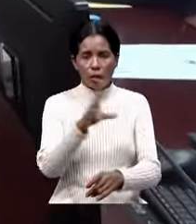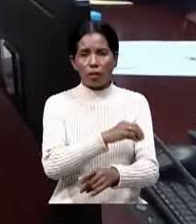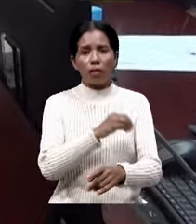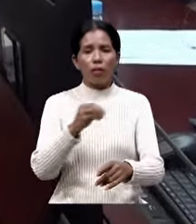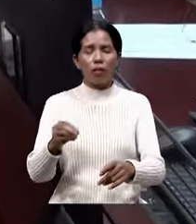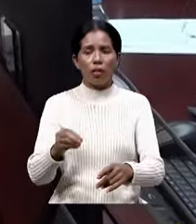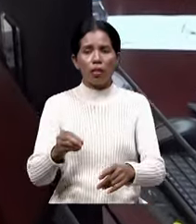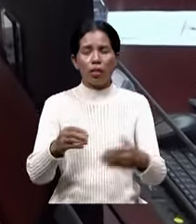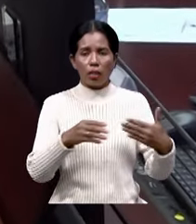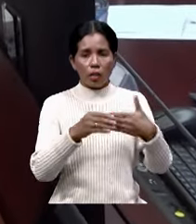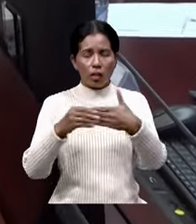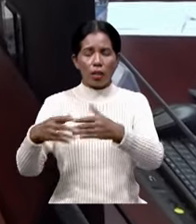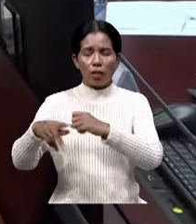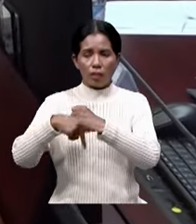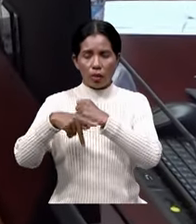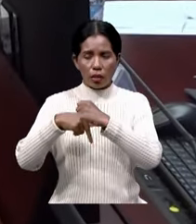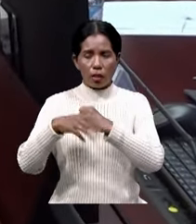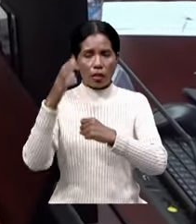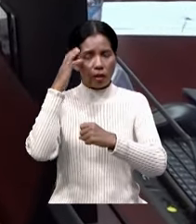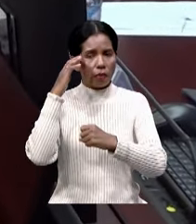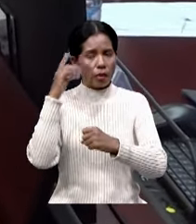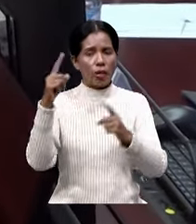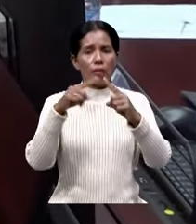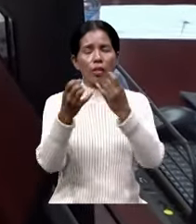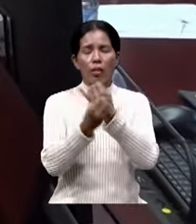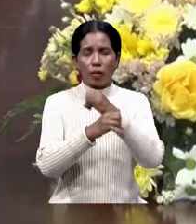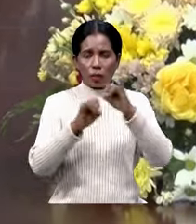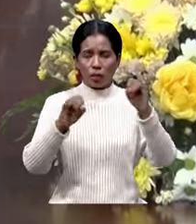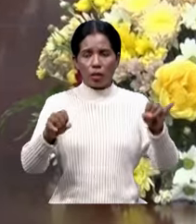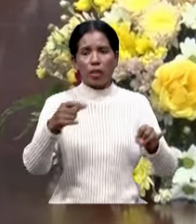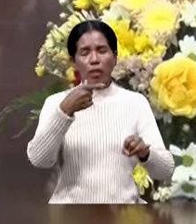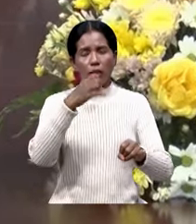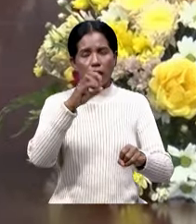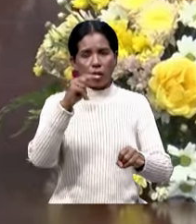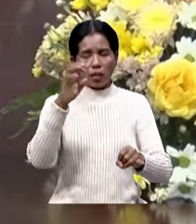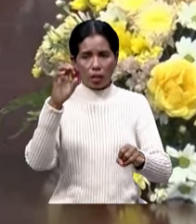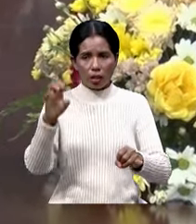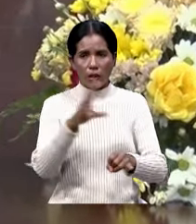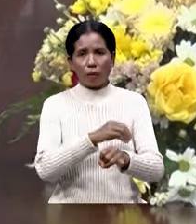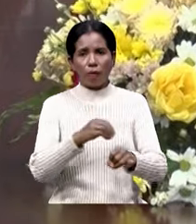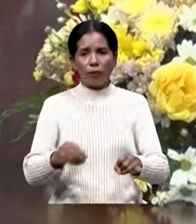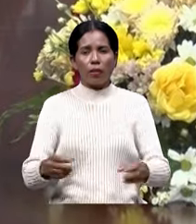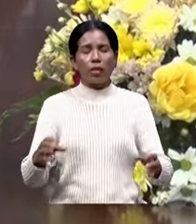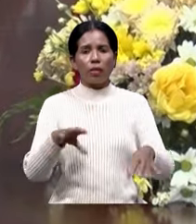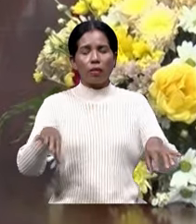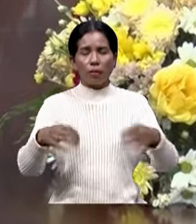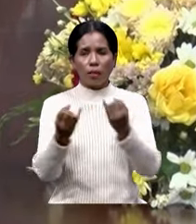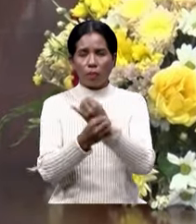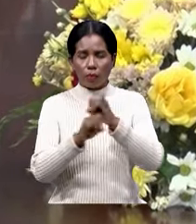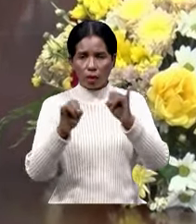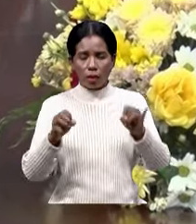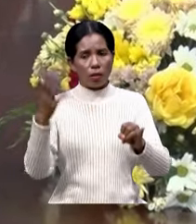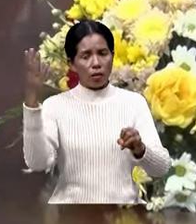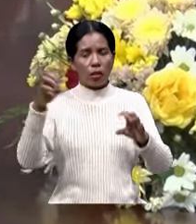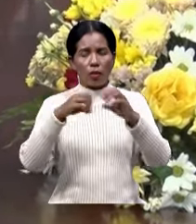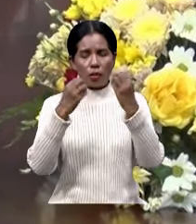fundador no líder Partido Africano ba Independência Guiné no Cabo Verde, nebe desempenha papel importante ida e a